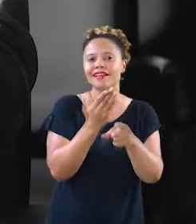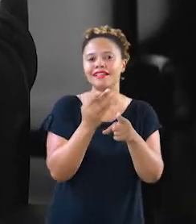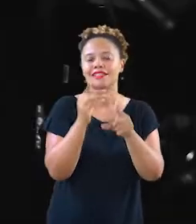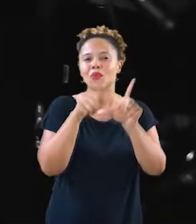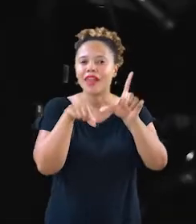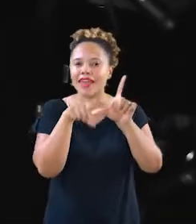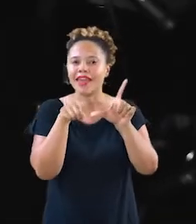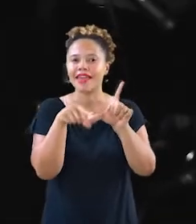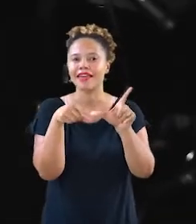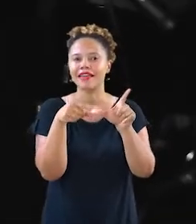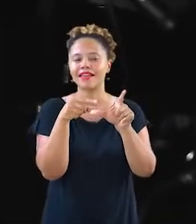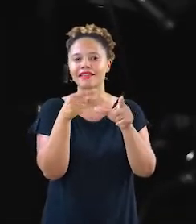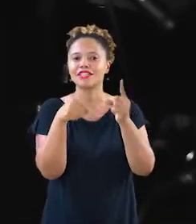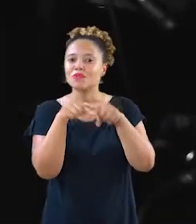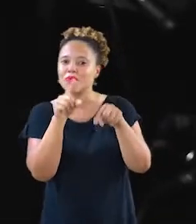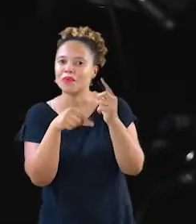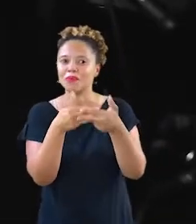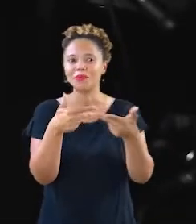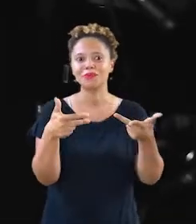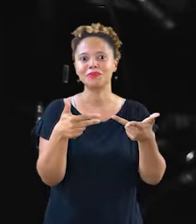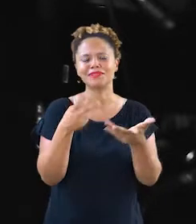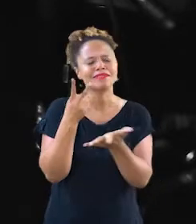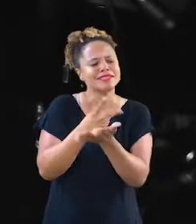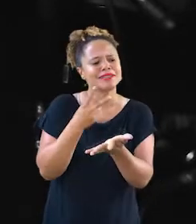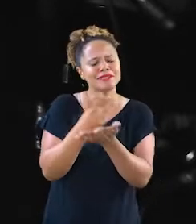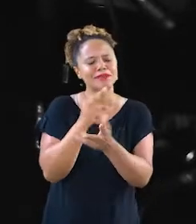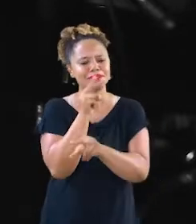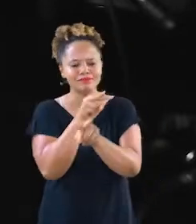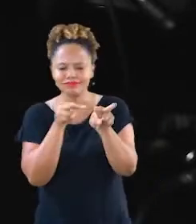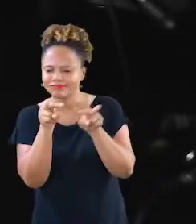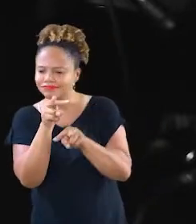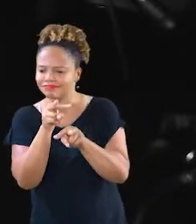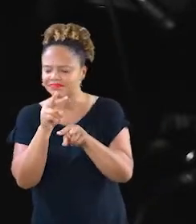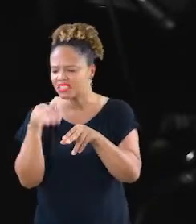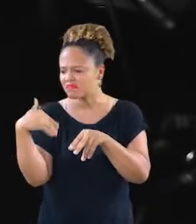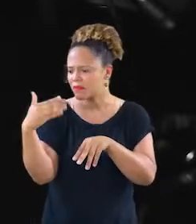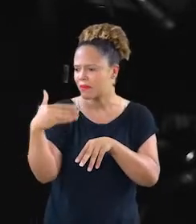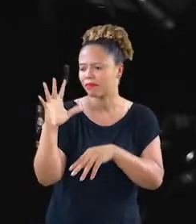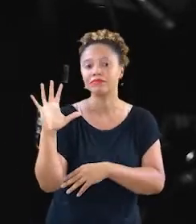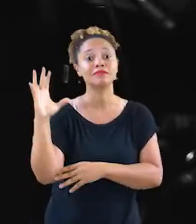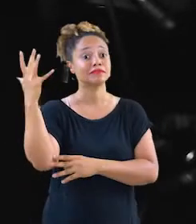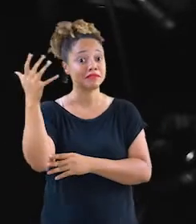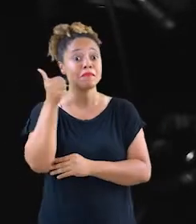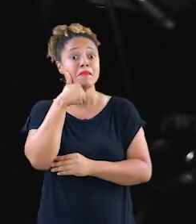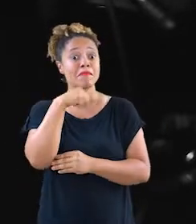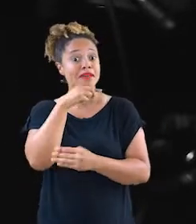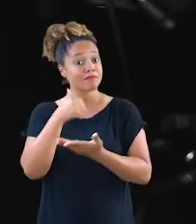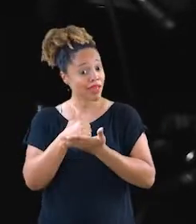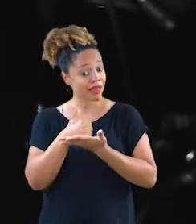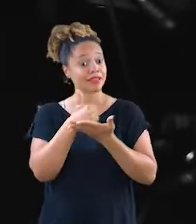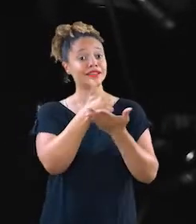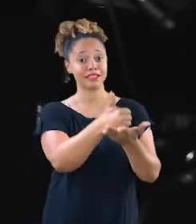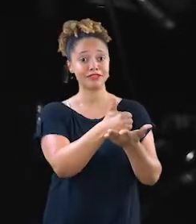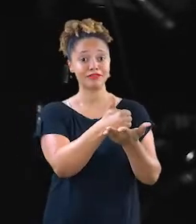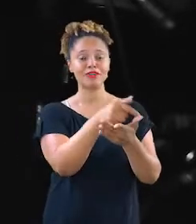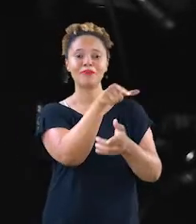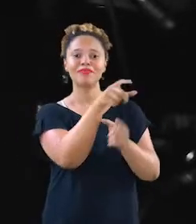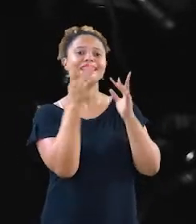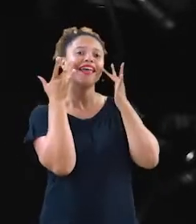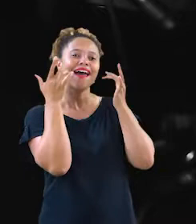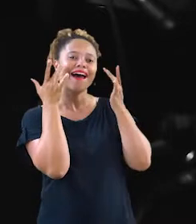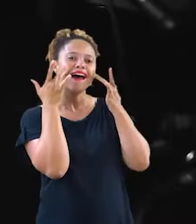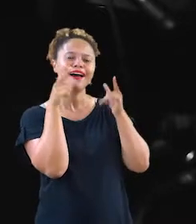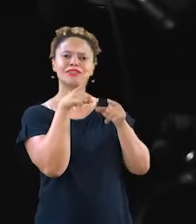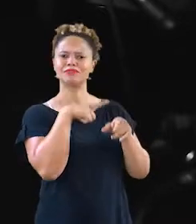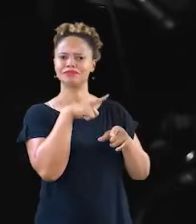coisas. E não sei porquê, teve um momento que minha mãe me levou pro teatro municipal, que tinha um curso,